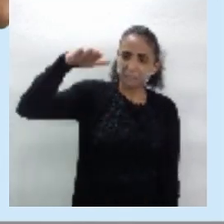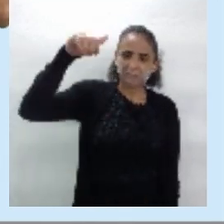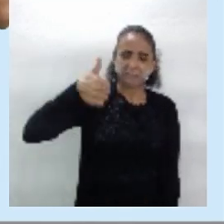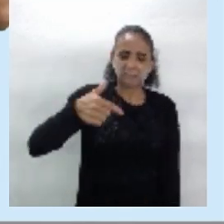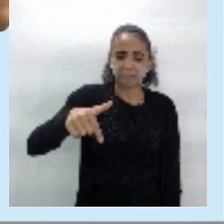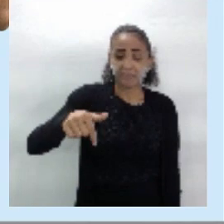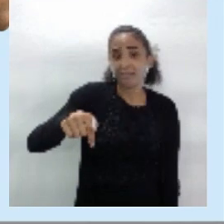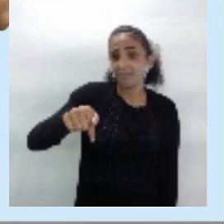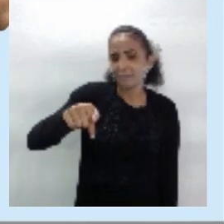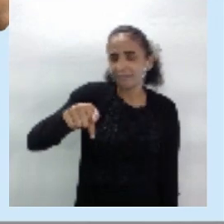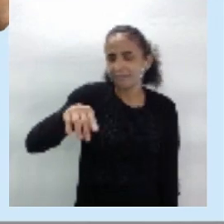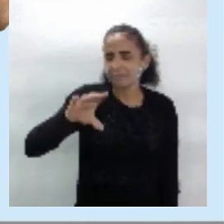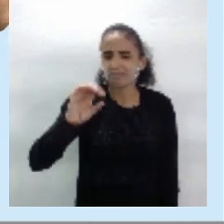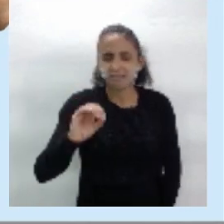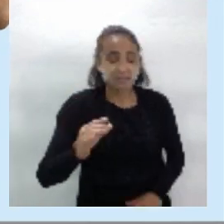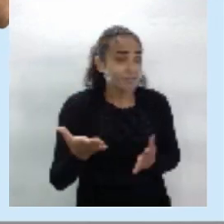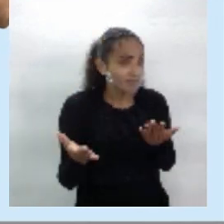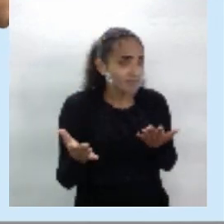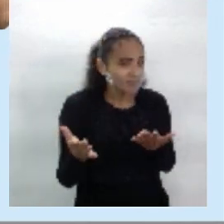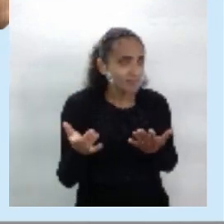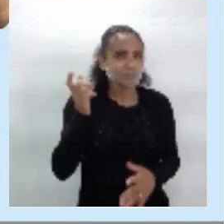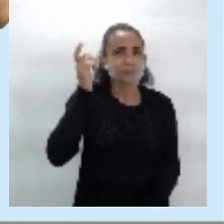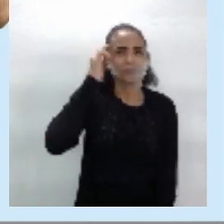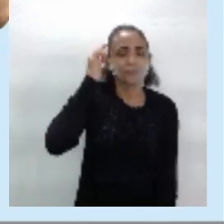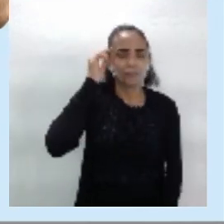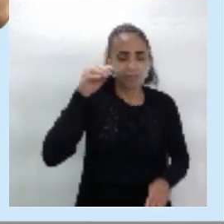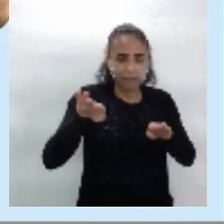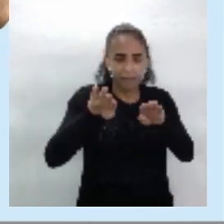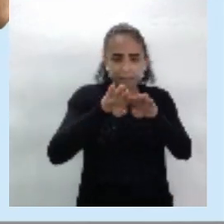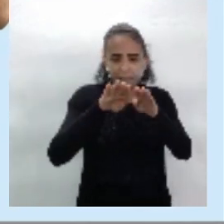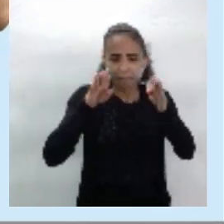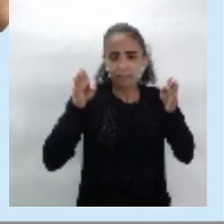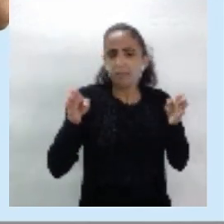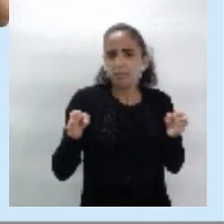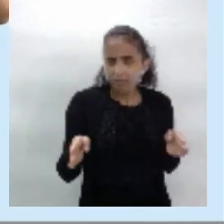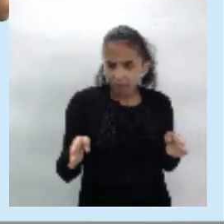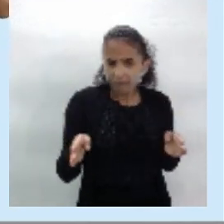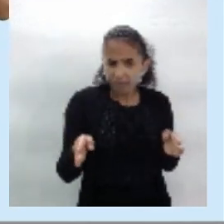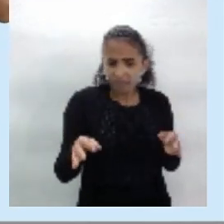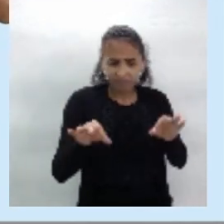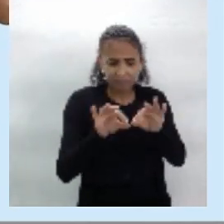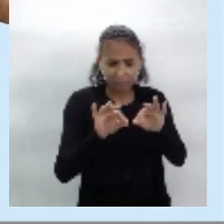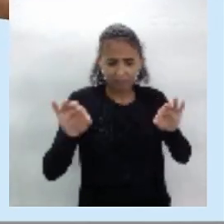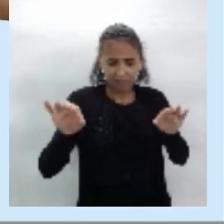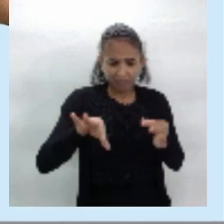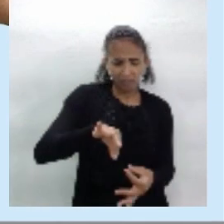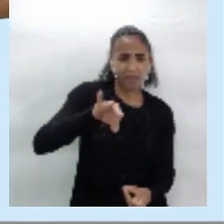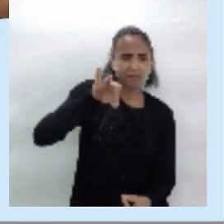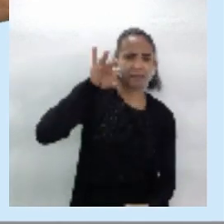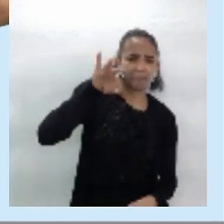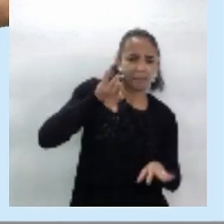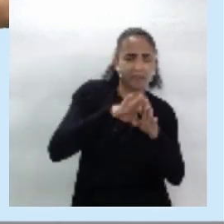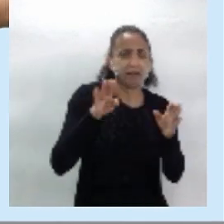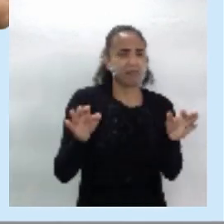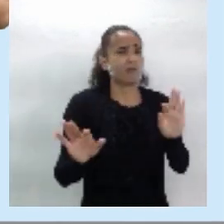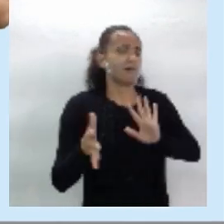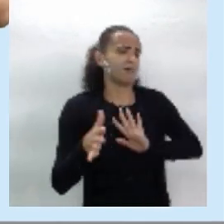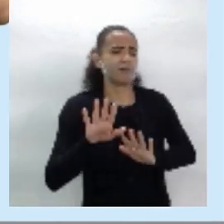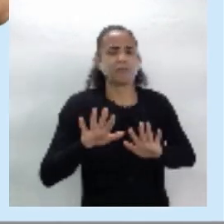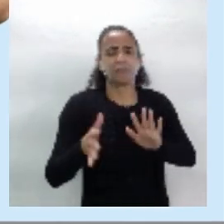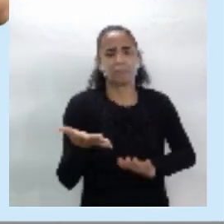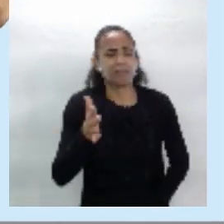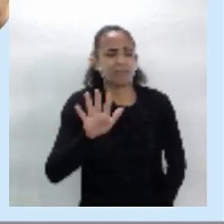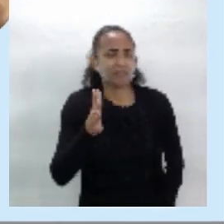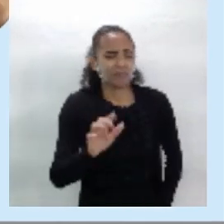fazendo estimativa. Tipo, tamanho da mesa. Você não vai pedir, vai medir o tamanho da mesa. Você pode dizer, meu tamanho da